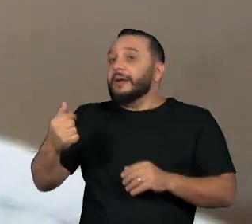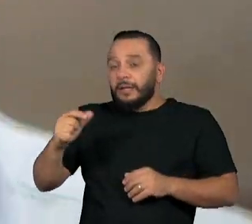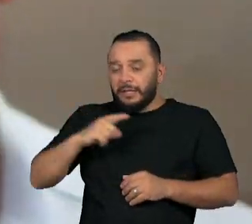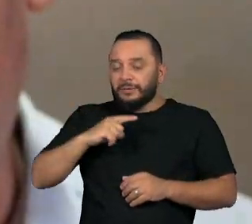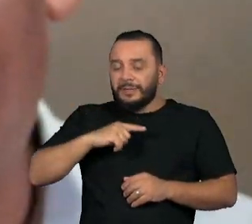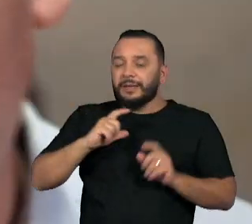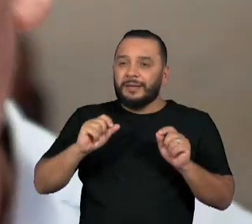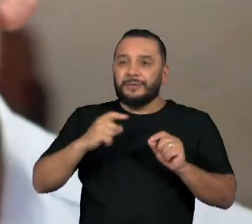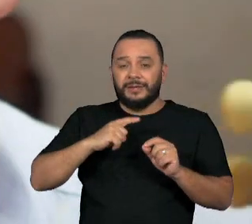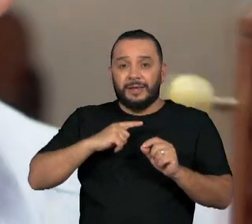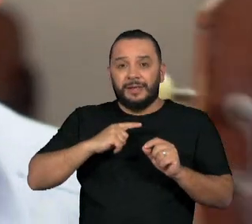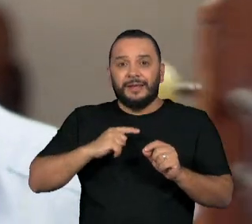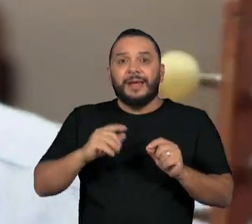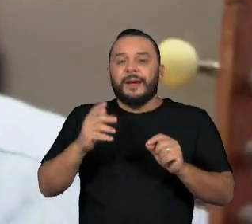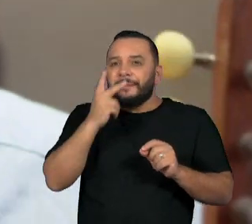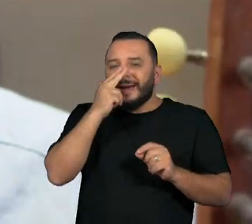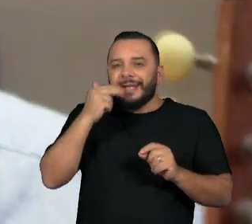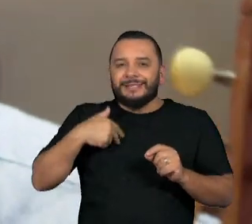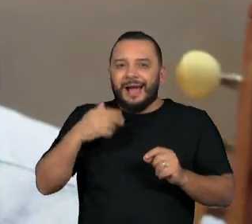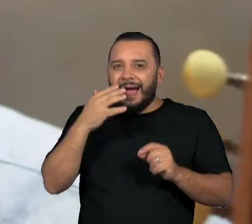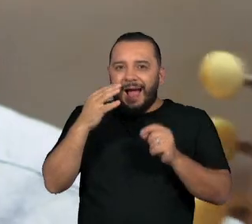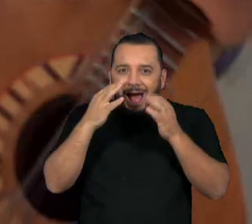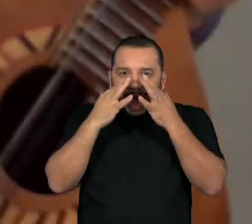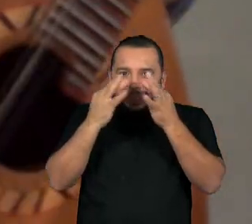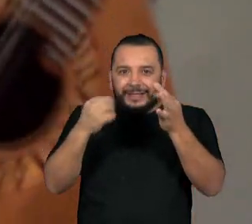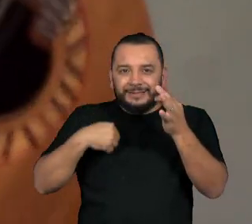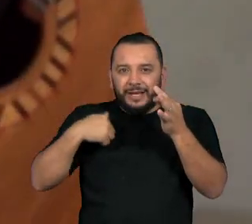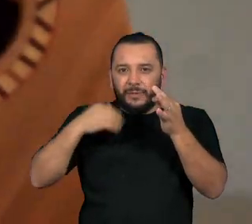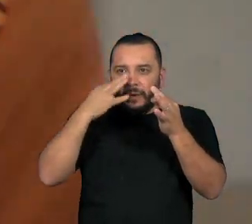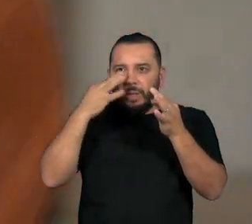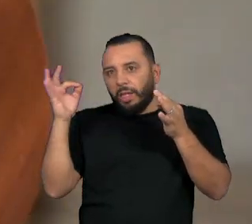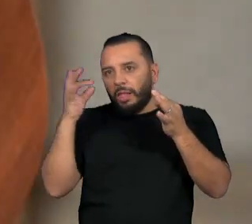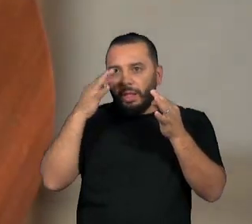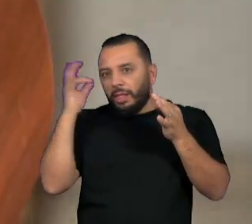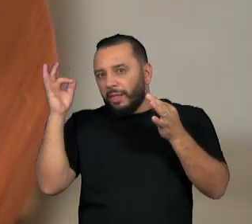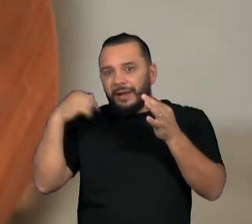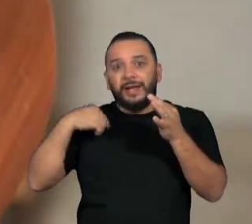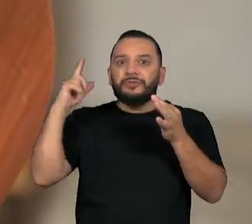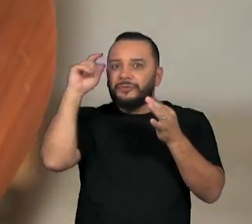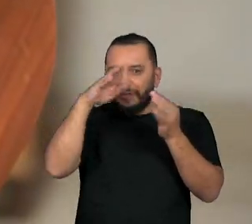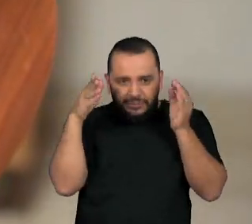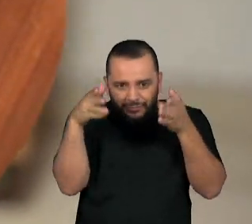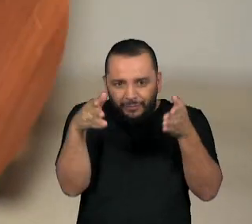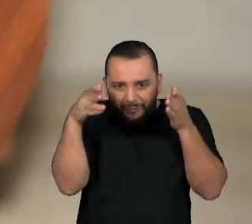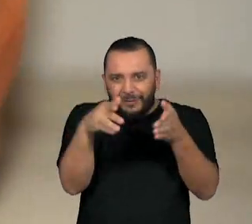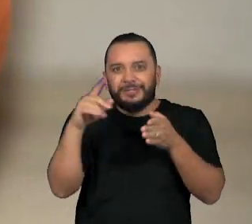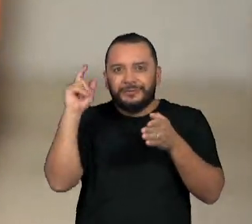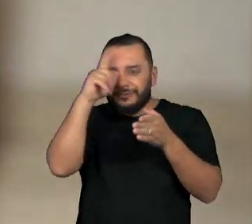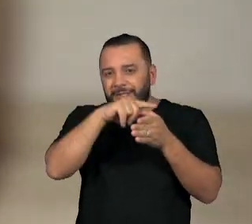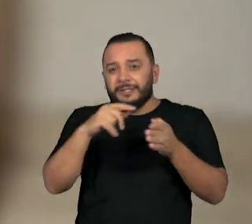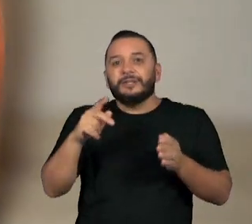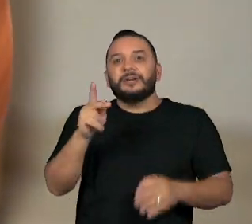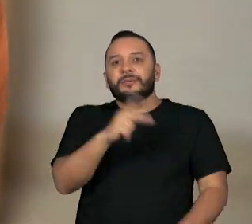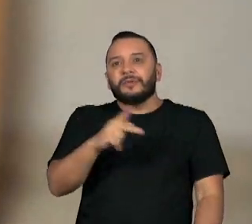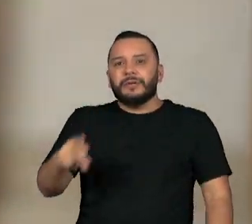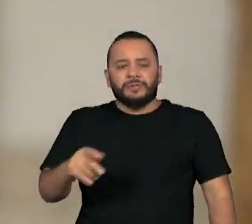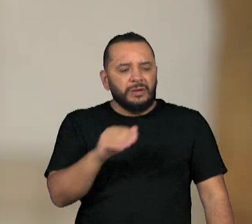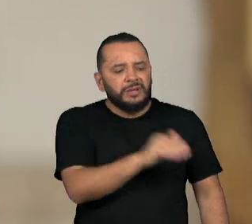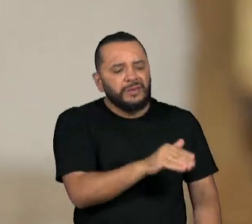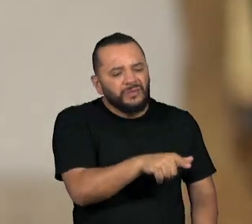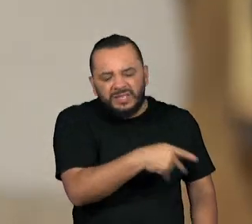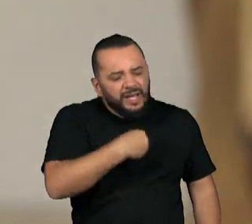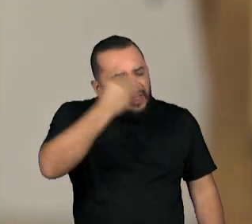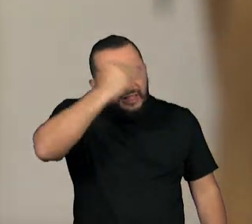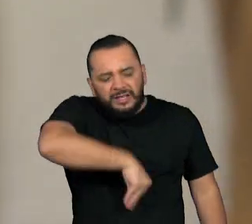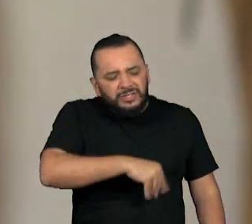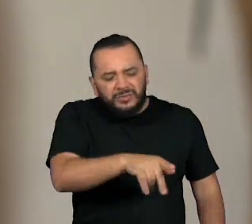tinha um pouco de dificuldade de concentração. O professor veio falar para mim que desisti do curso